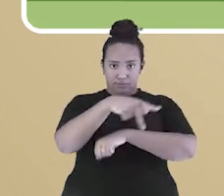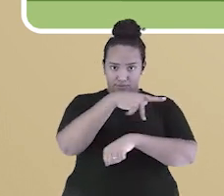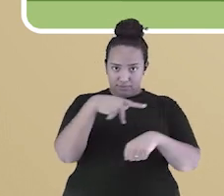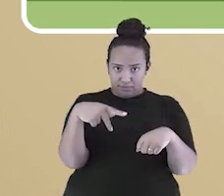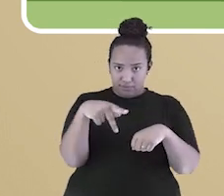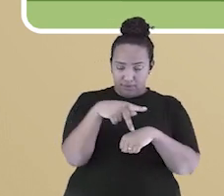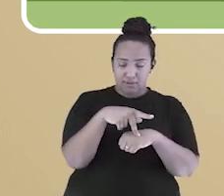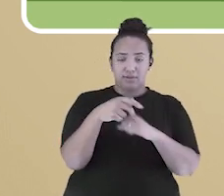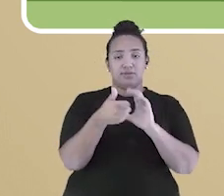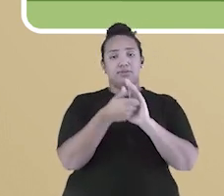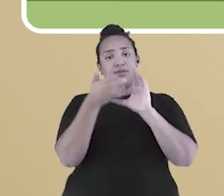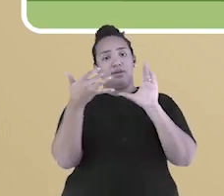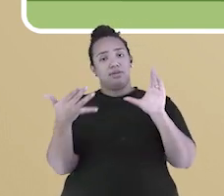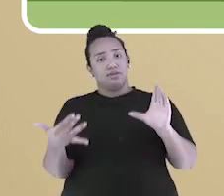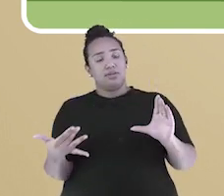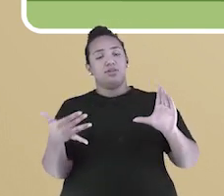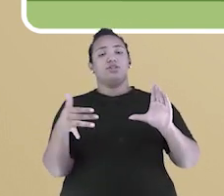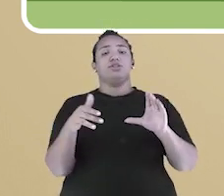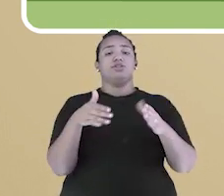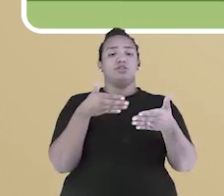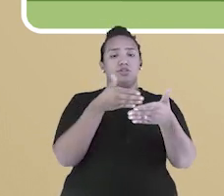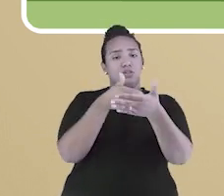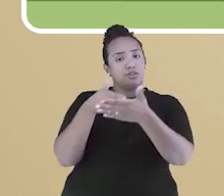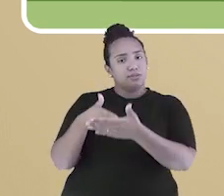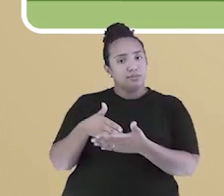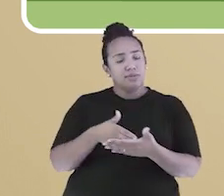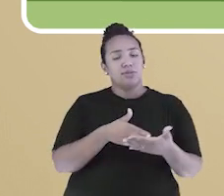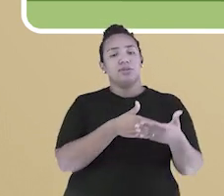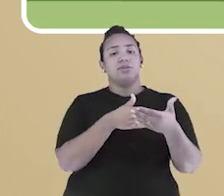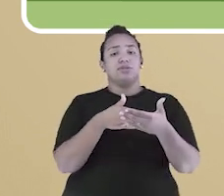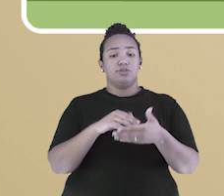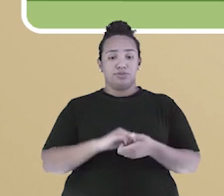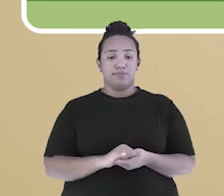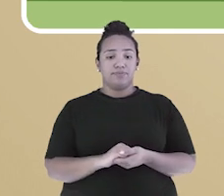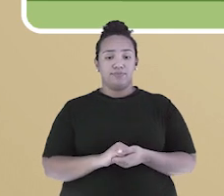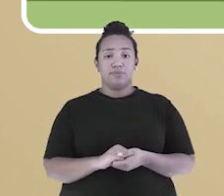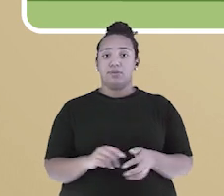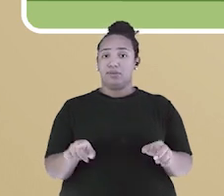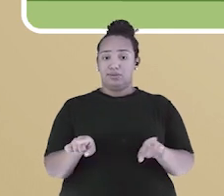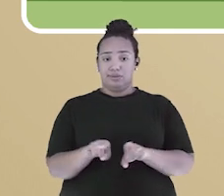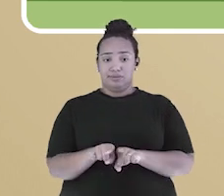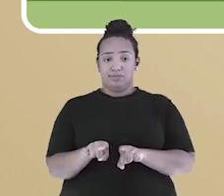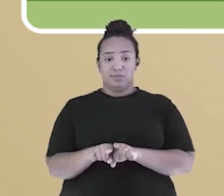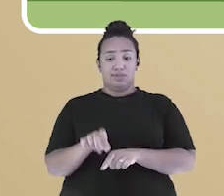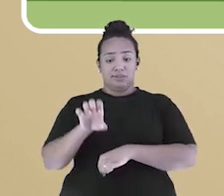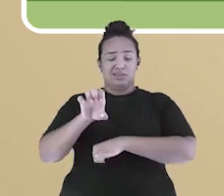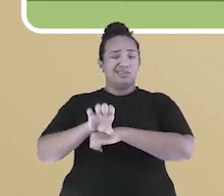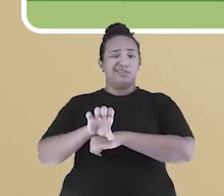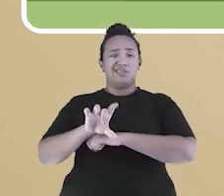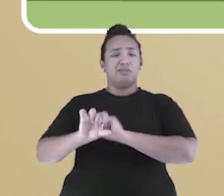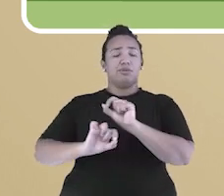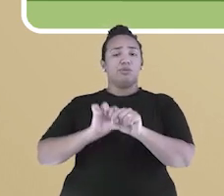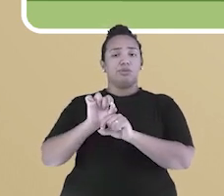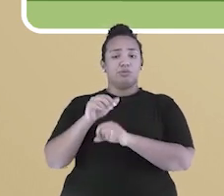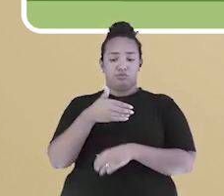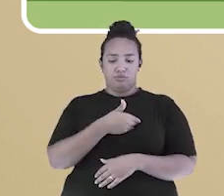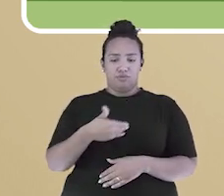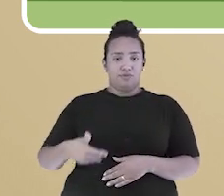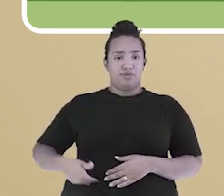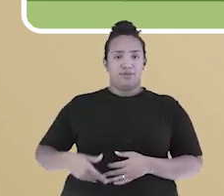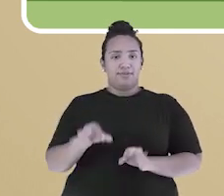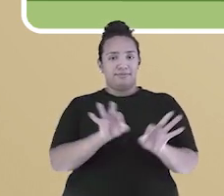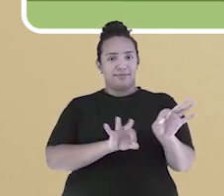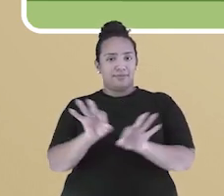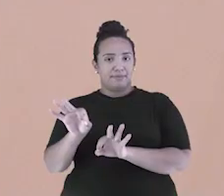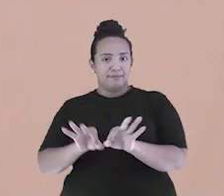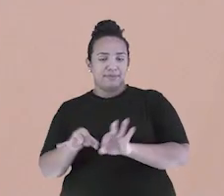aspectos físicos, limites e fronteiras territoriais, e o Estado que diz respeito às organizações do governo, políticas